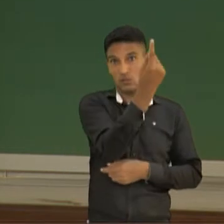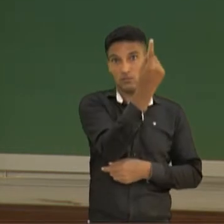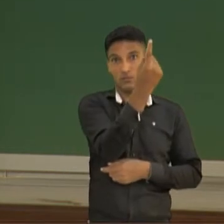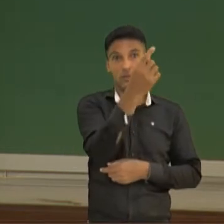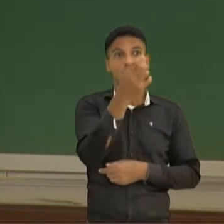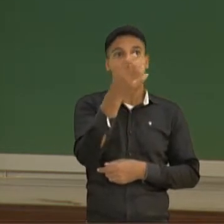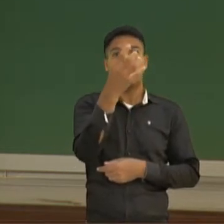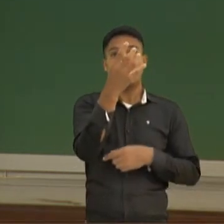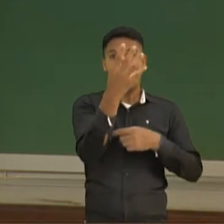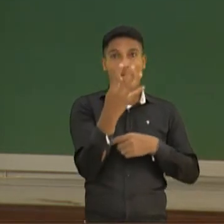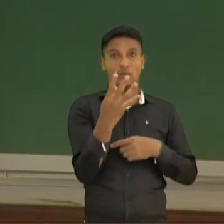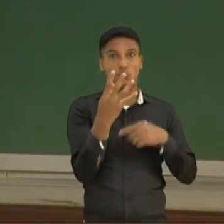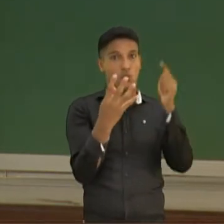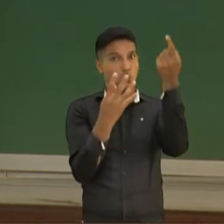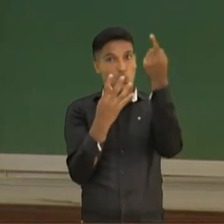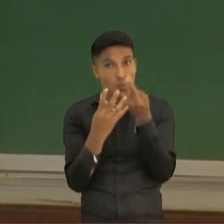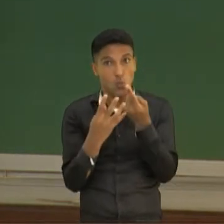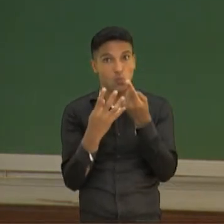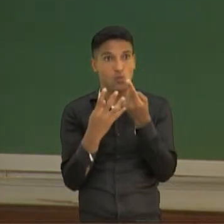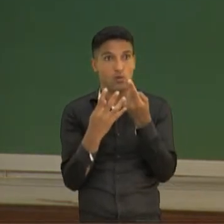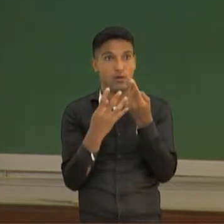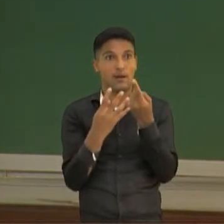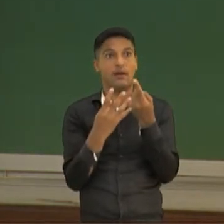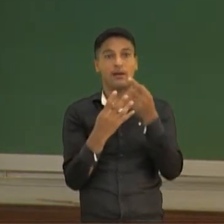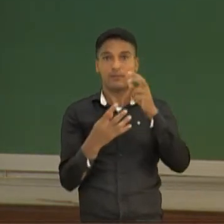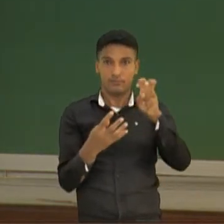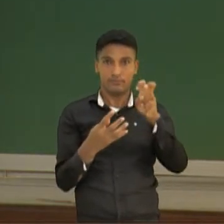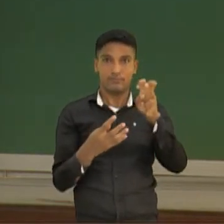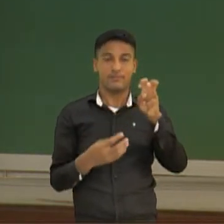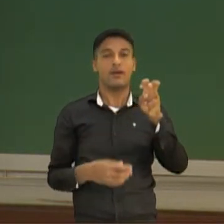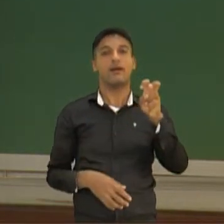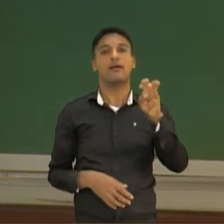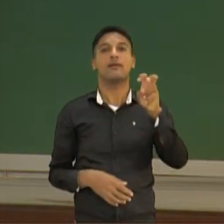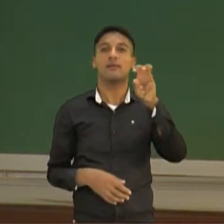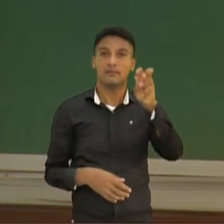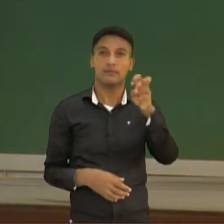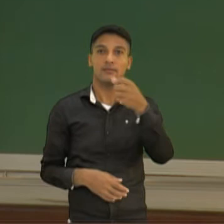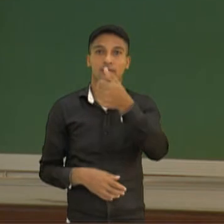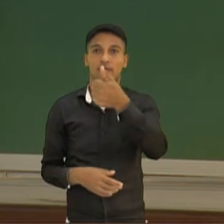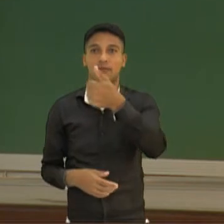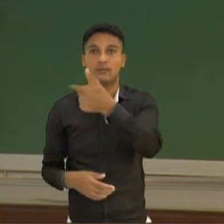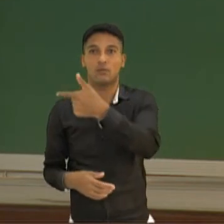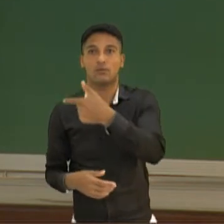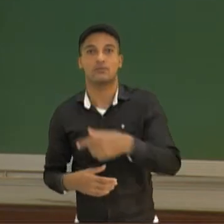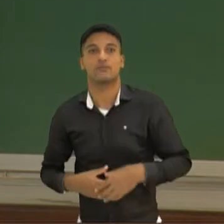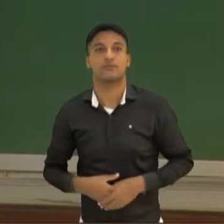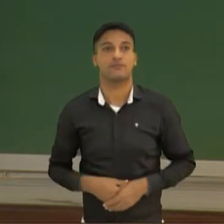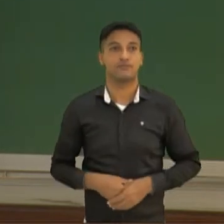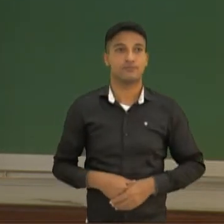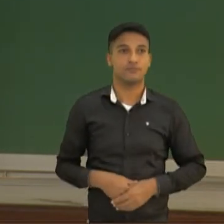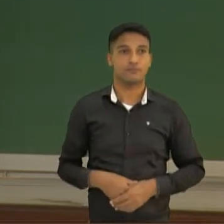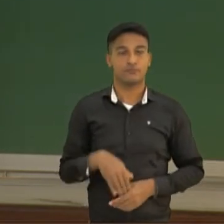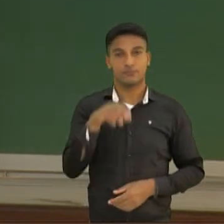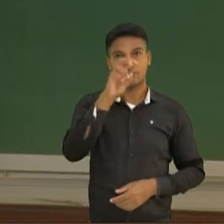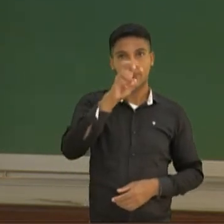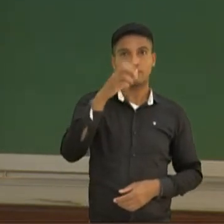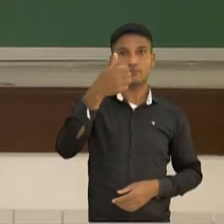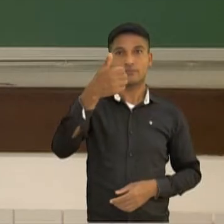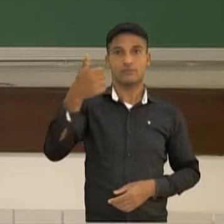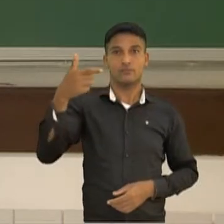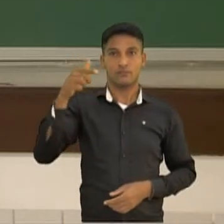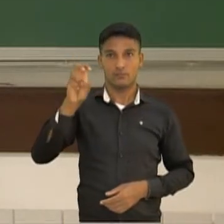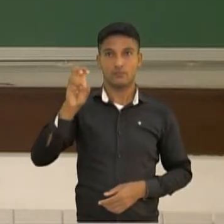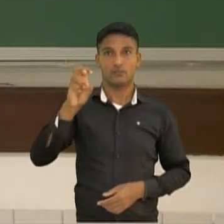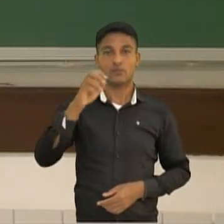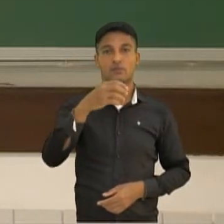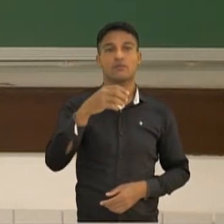mais um que tinha lá, 500. Mais uma centena, 500. Então, 512. Conferiu, não conferiu? E como é que será